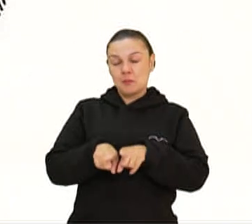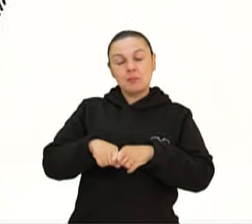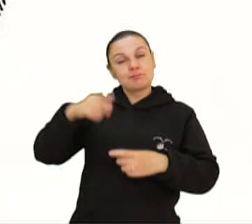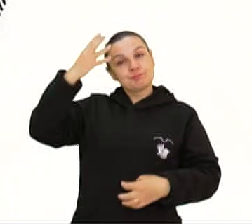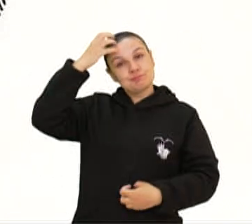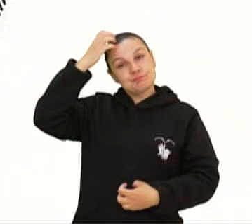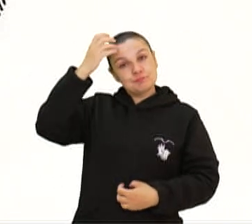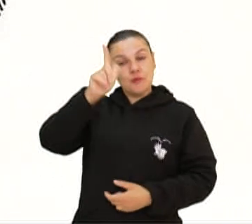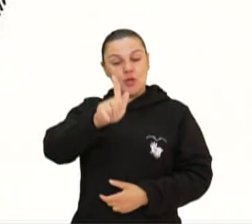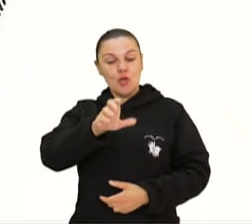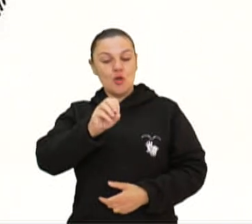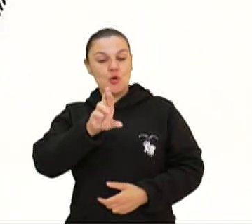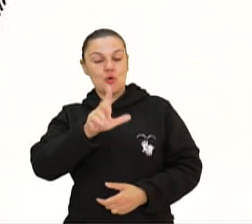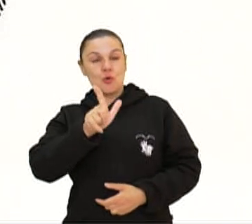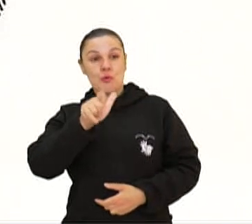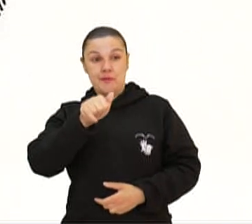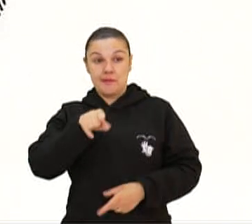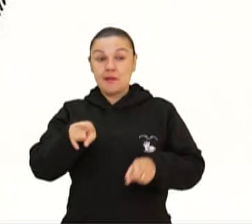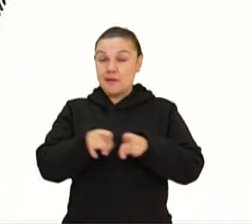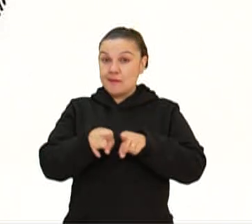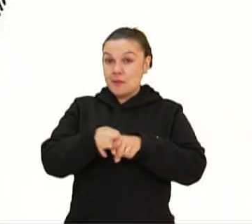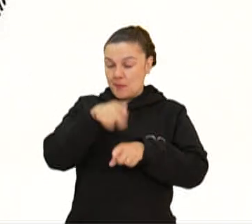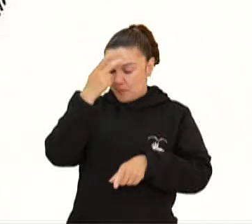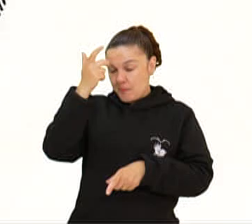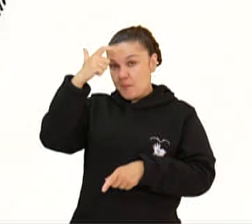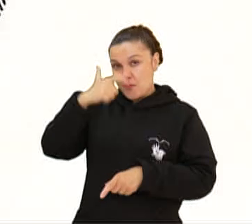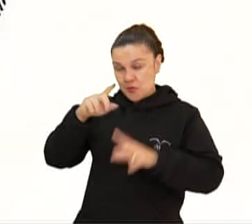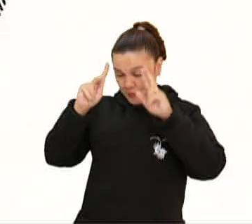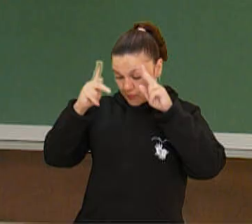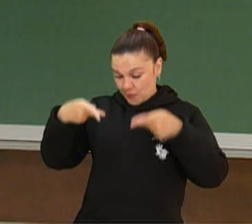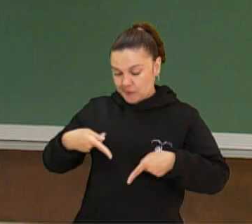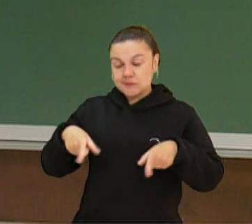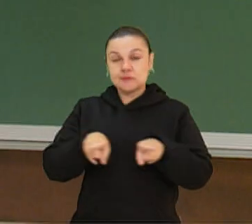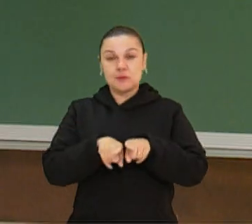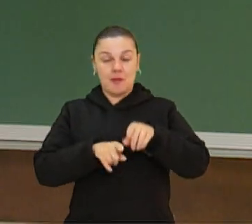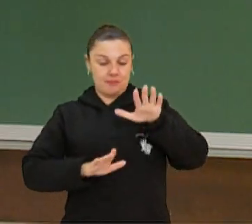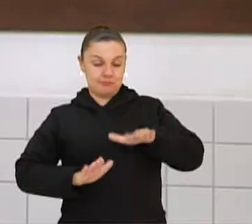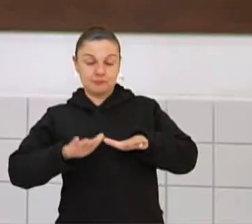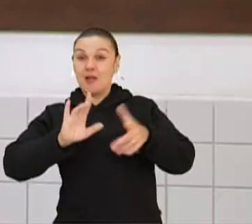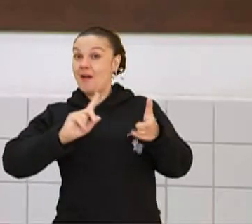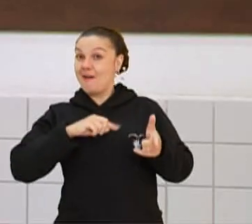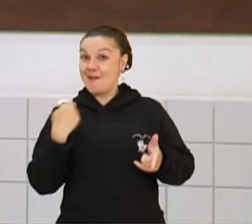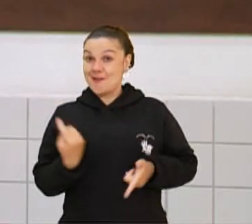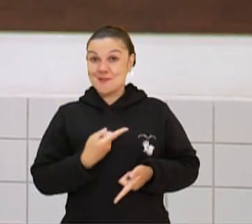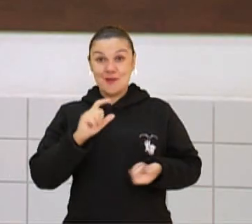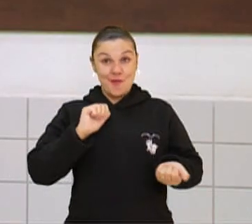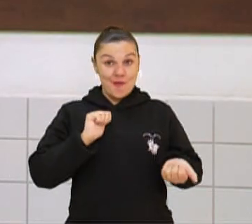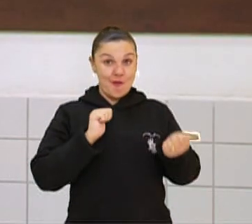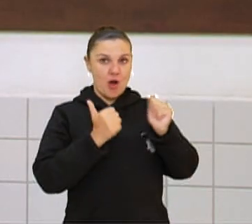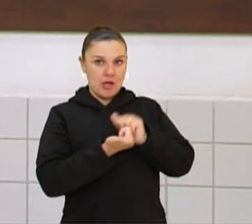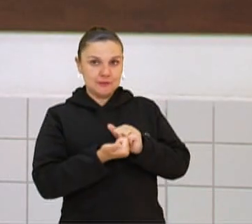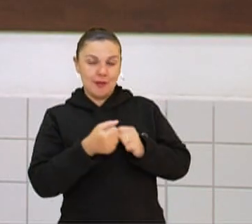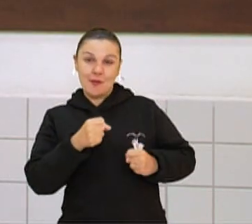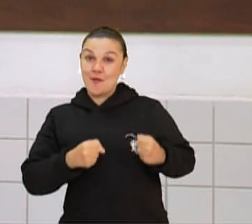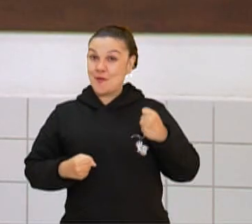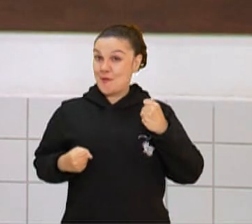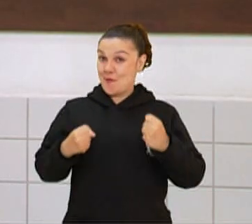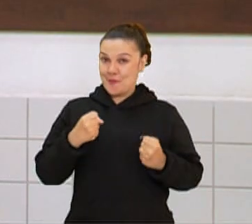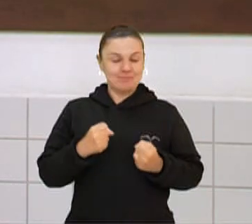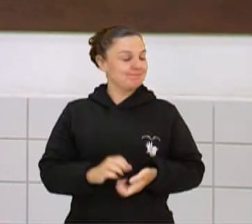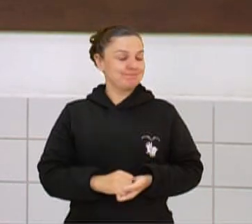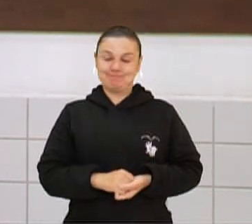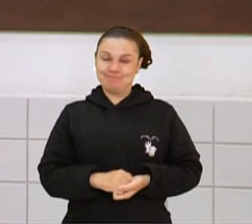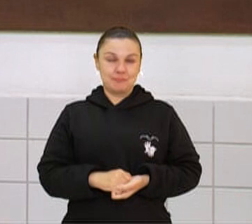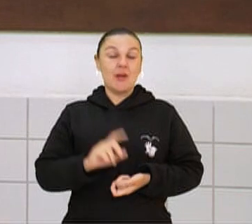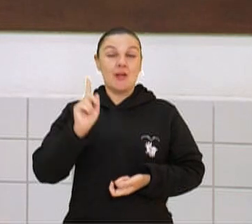gorilas e também a espécie humana também é plantígrada. Tá? Então, nós não somos adaptados, pessoal, a corridas, tá? Nós somos